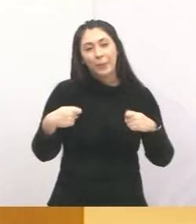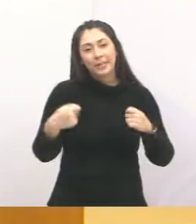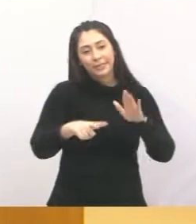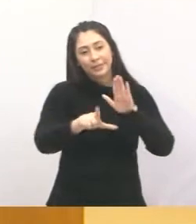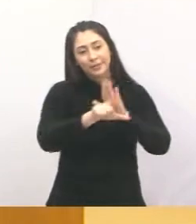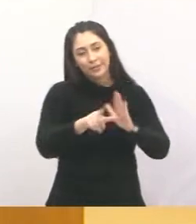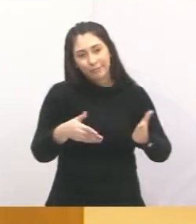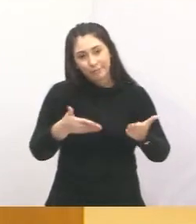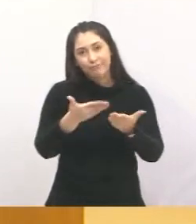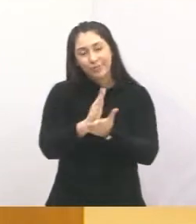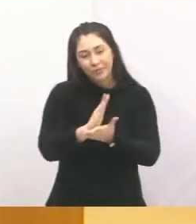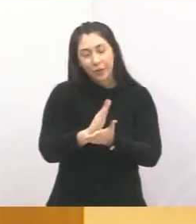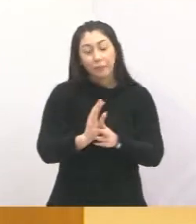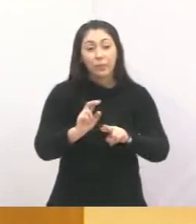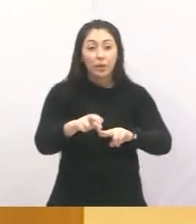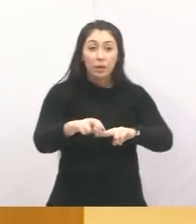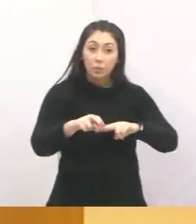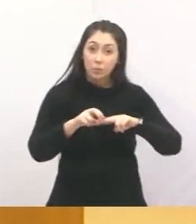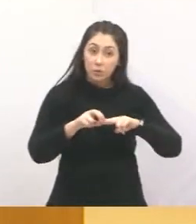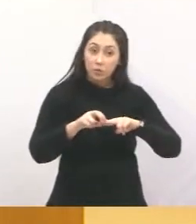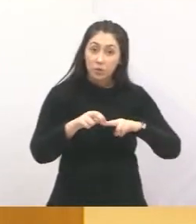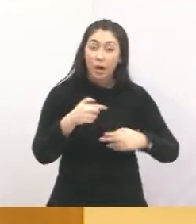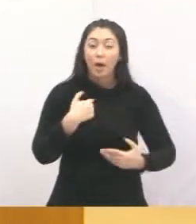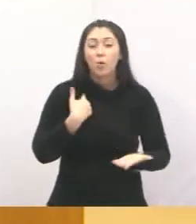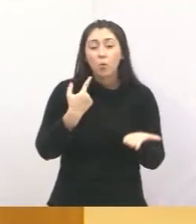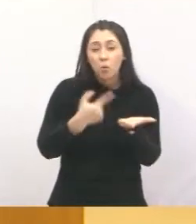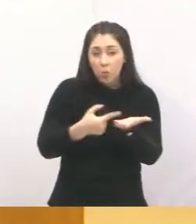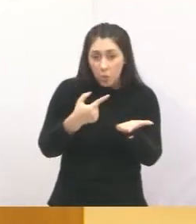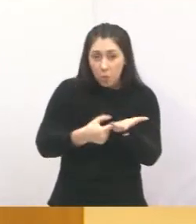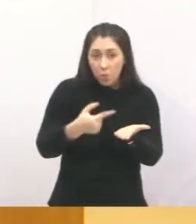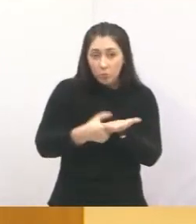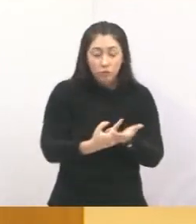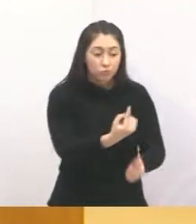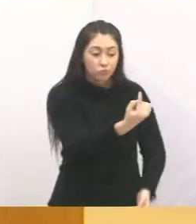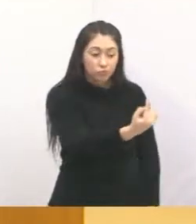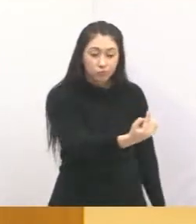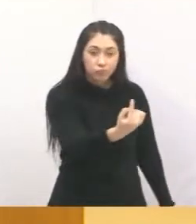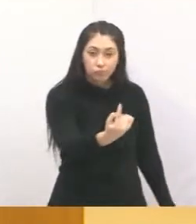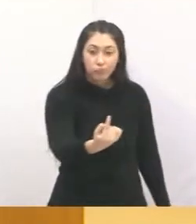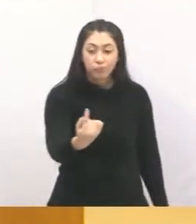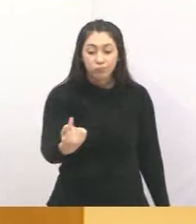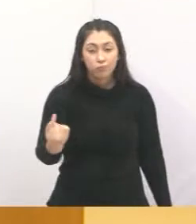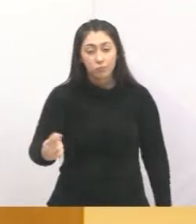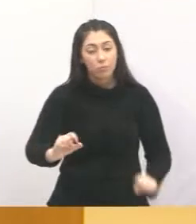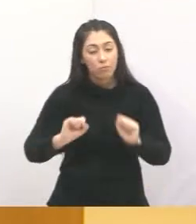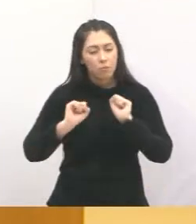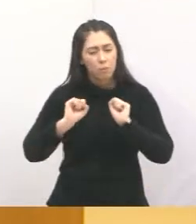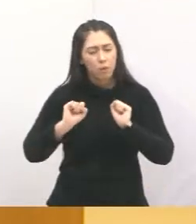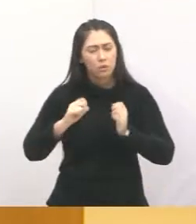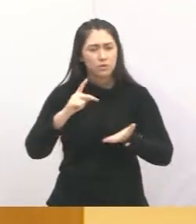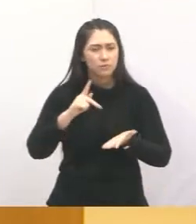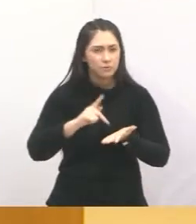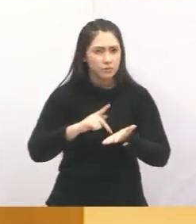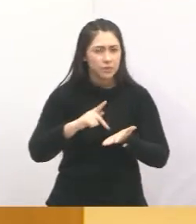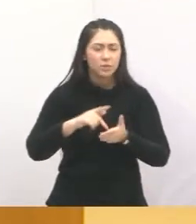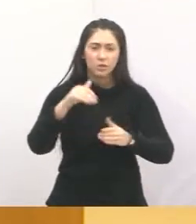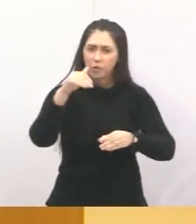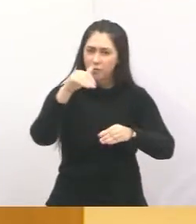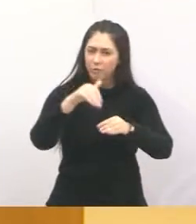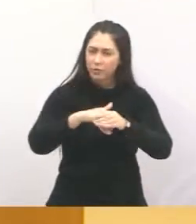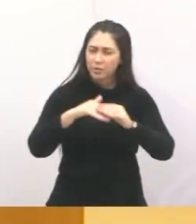aqui. Então, para isso, eu conto aqui com os nobres pares que possam realmente